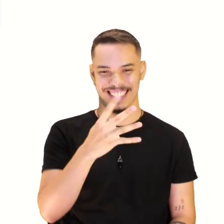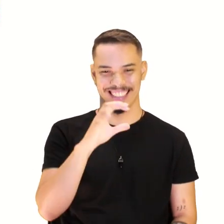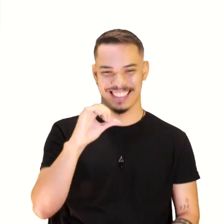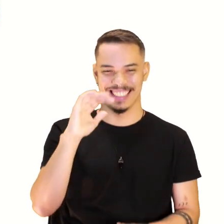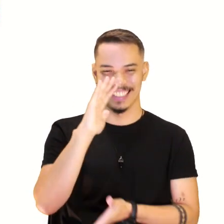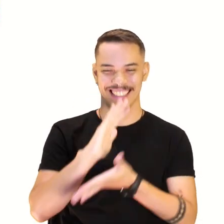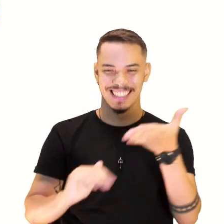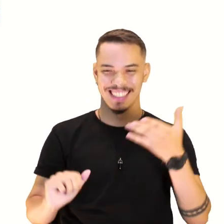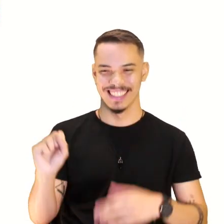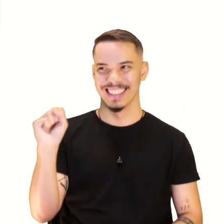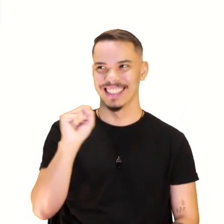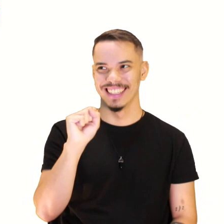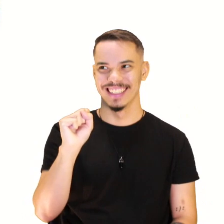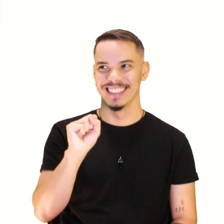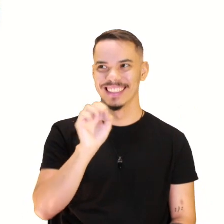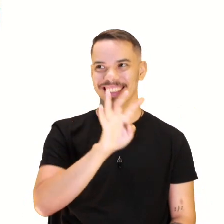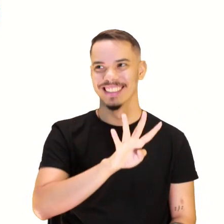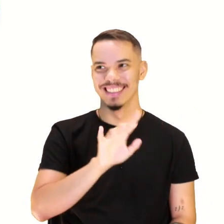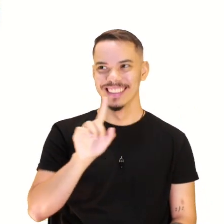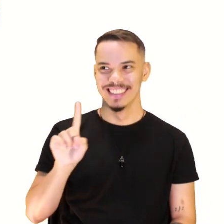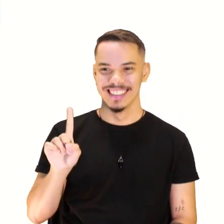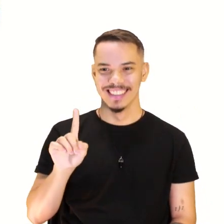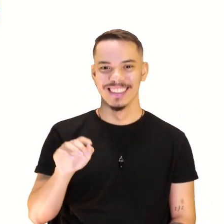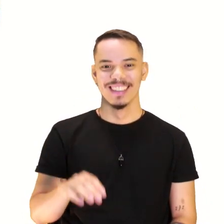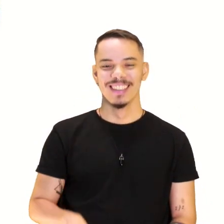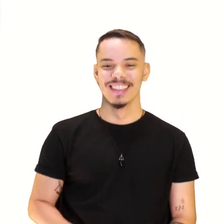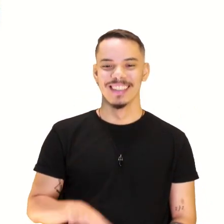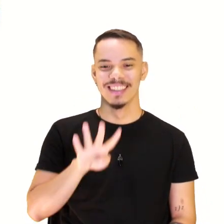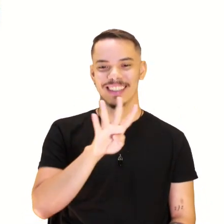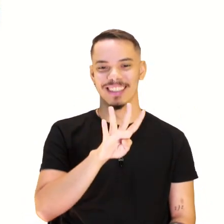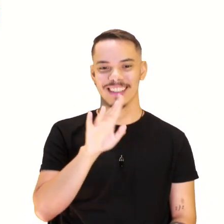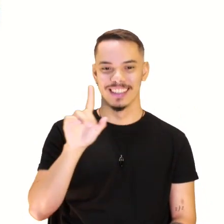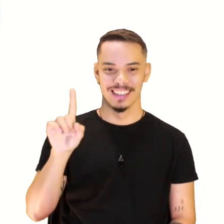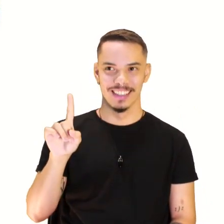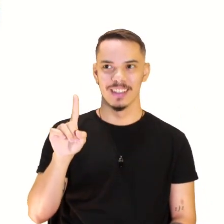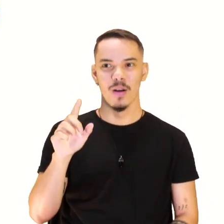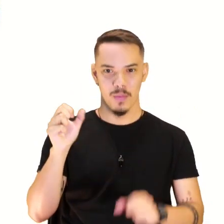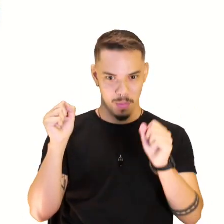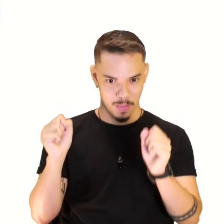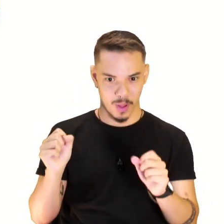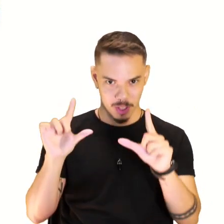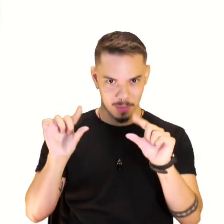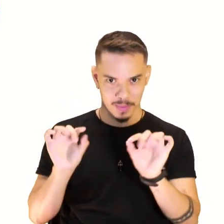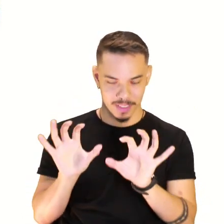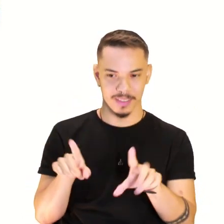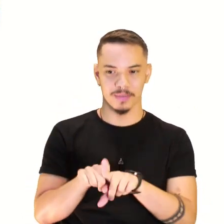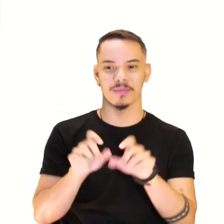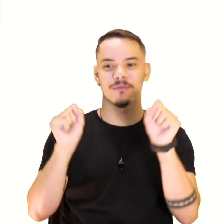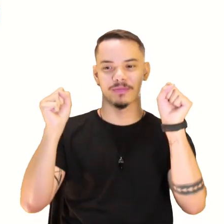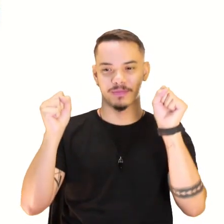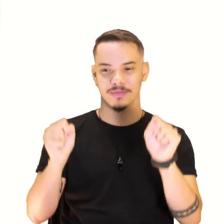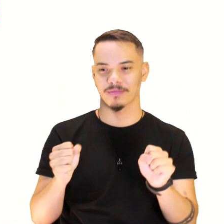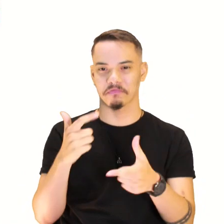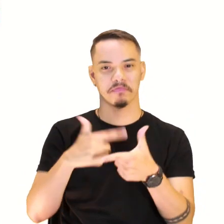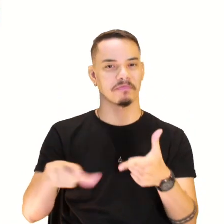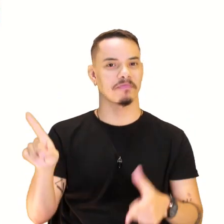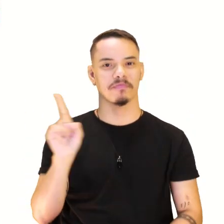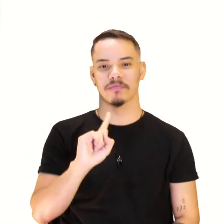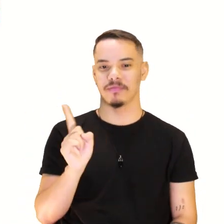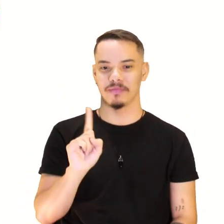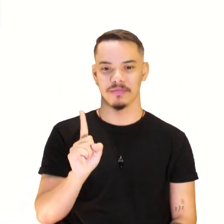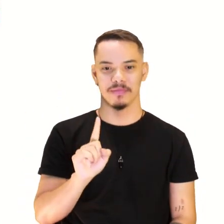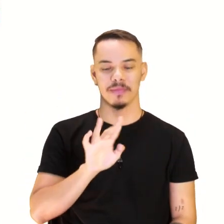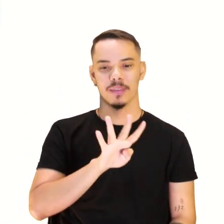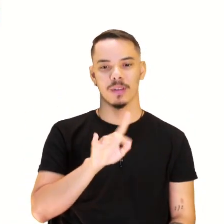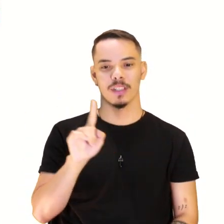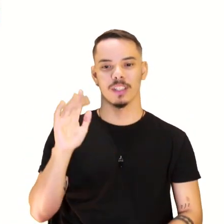tira 8. 41. 41. E aí a gente vai sempre diminuindo. Pode assim também? Pode. Então não tem problema com isso. 41